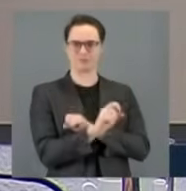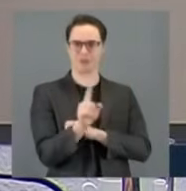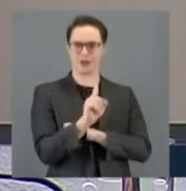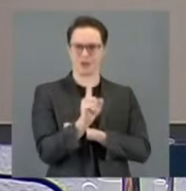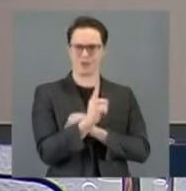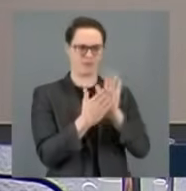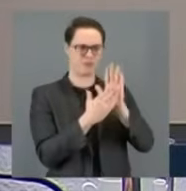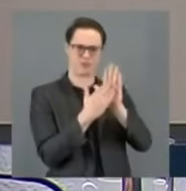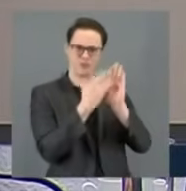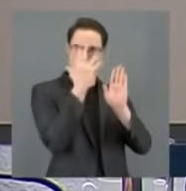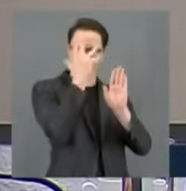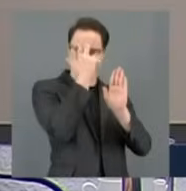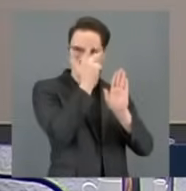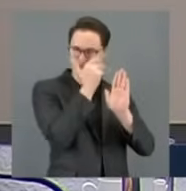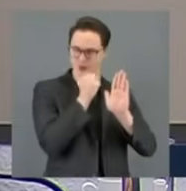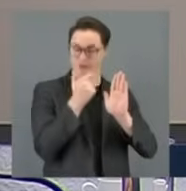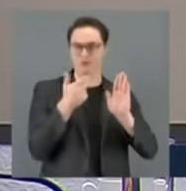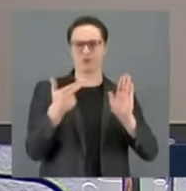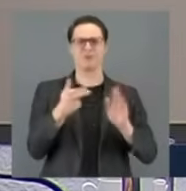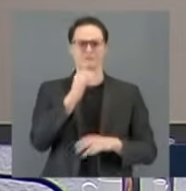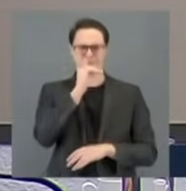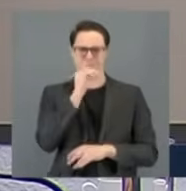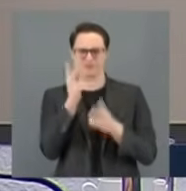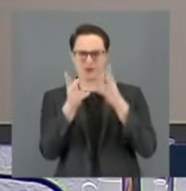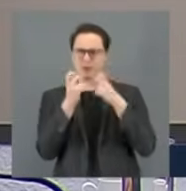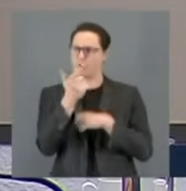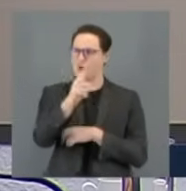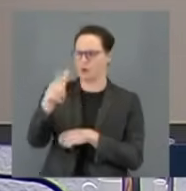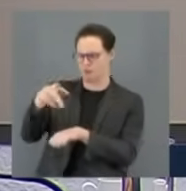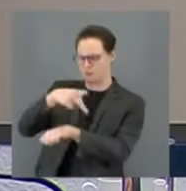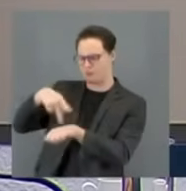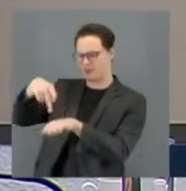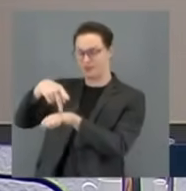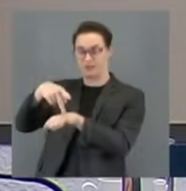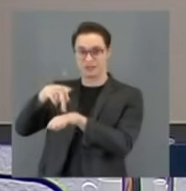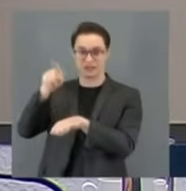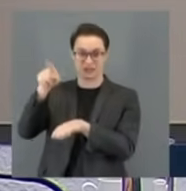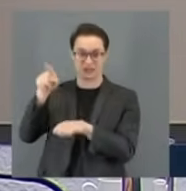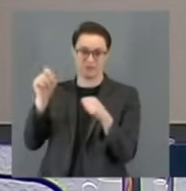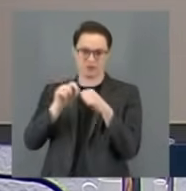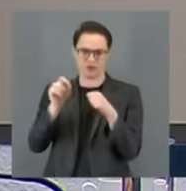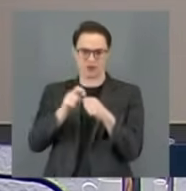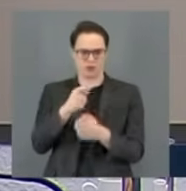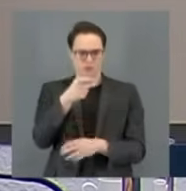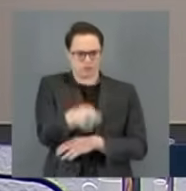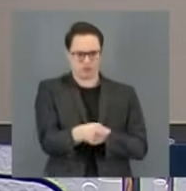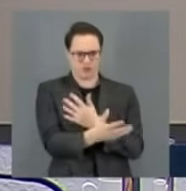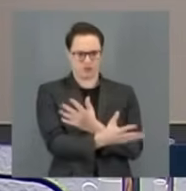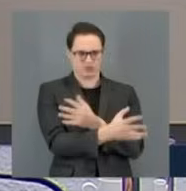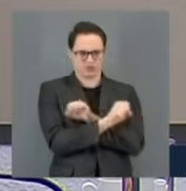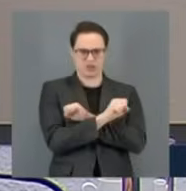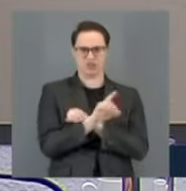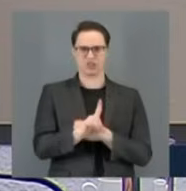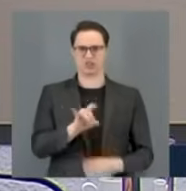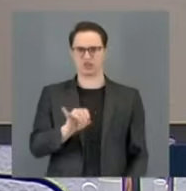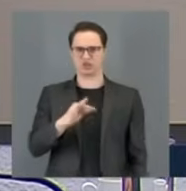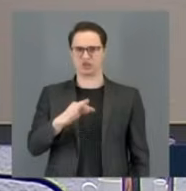Historicamente, em diversos países que aplicaram a censura em massa, ditaduras,